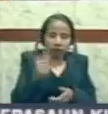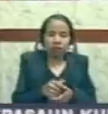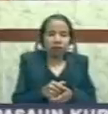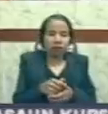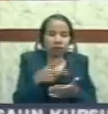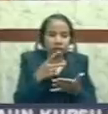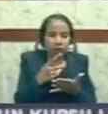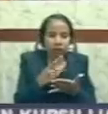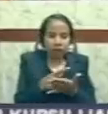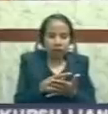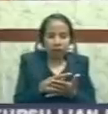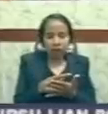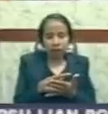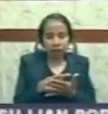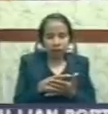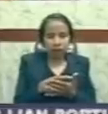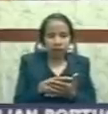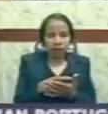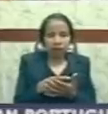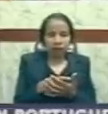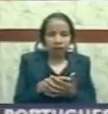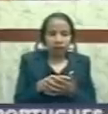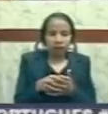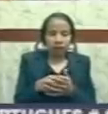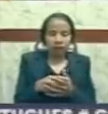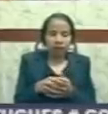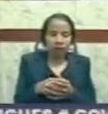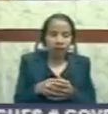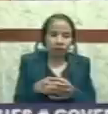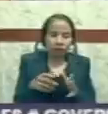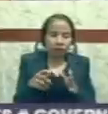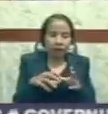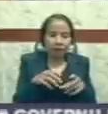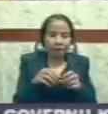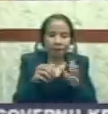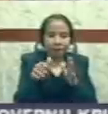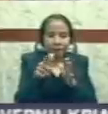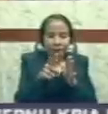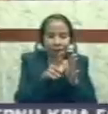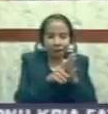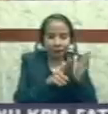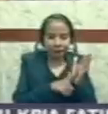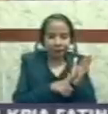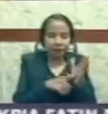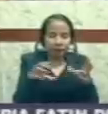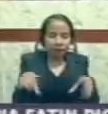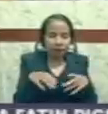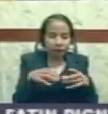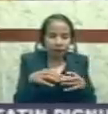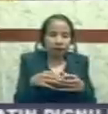Proposta 56, atuadita tam tabela 3A, ba anexo presente lei com receitas despesas dos serviços de fundos